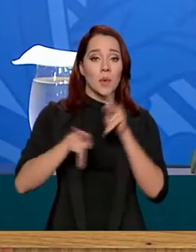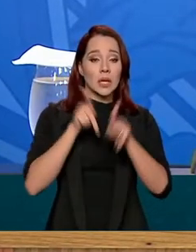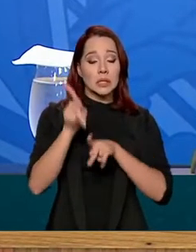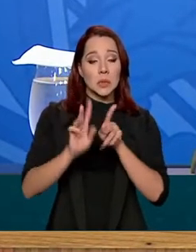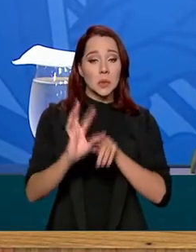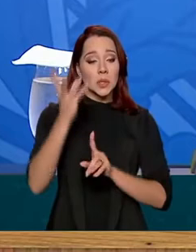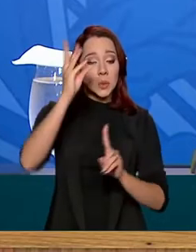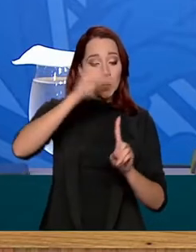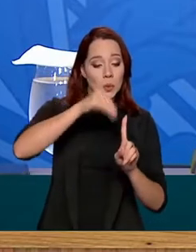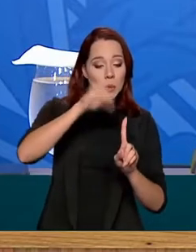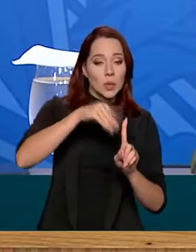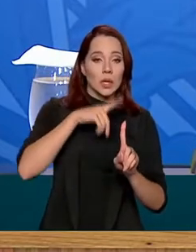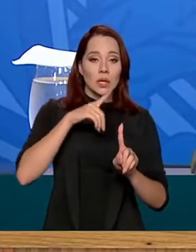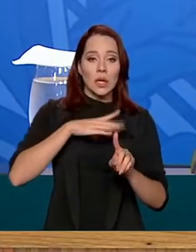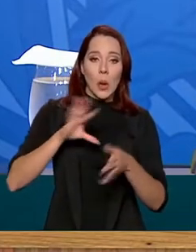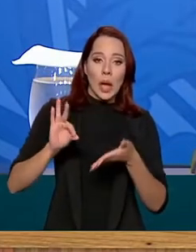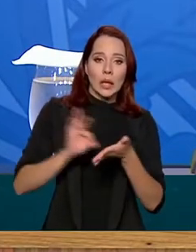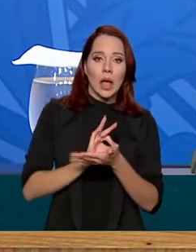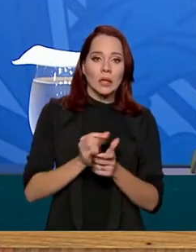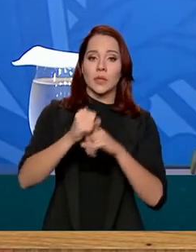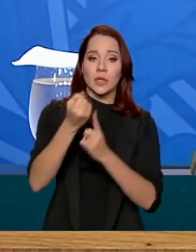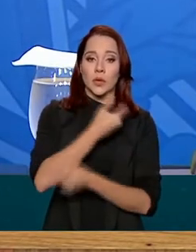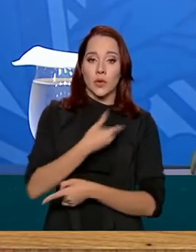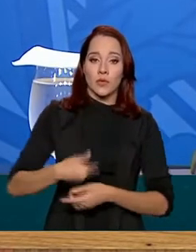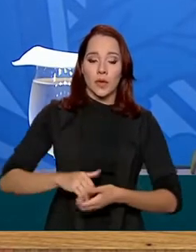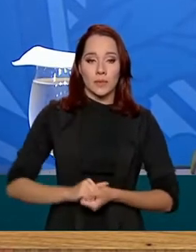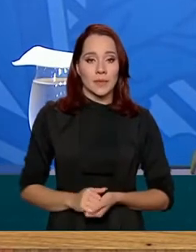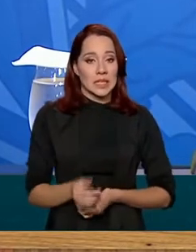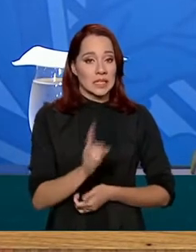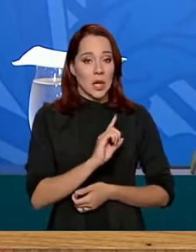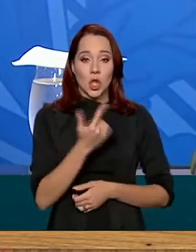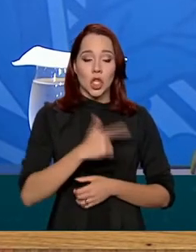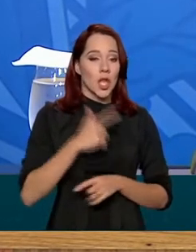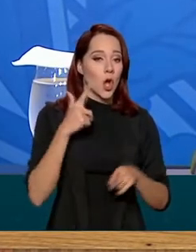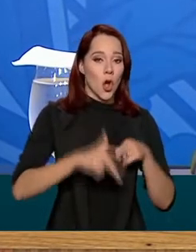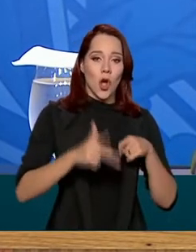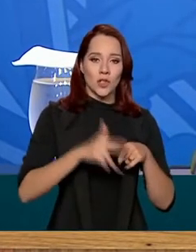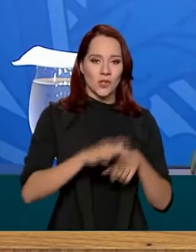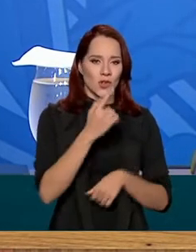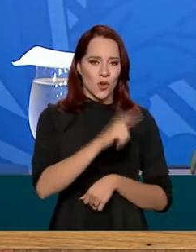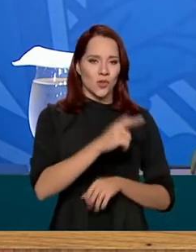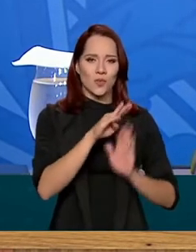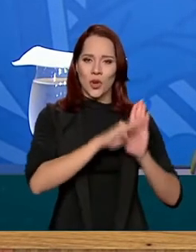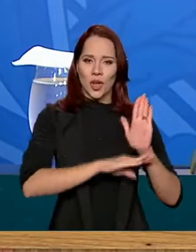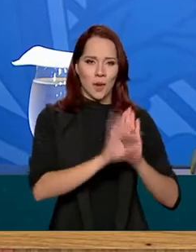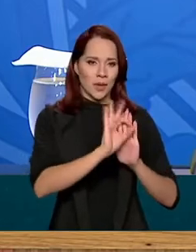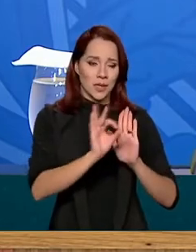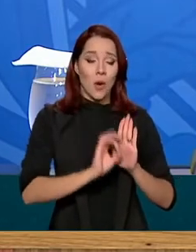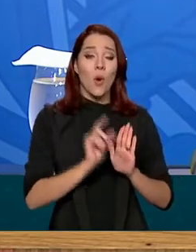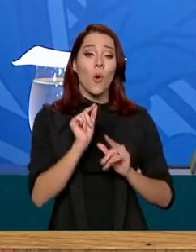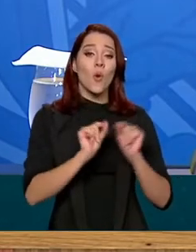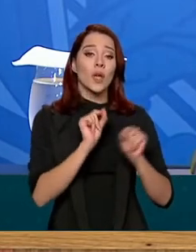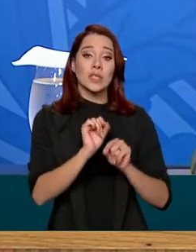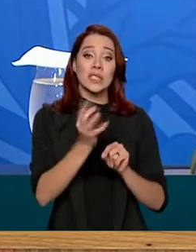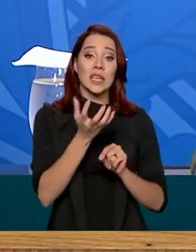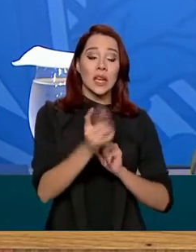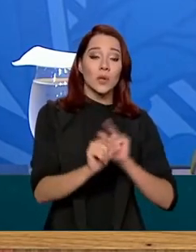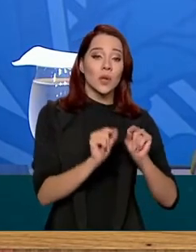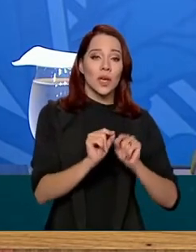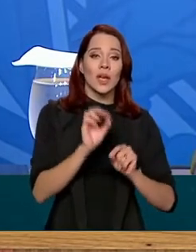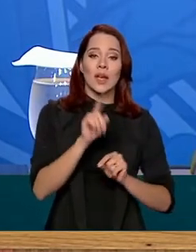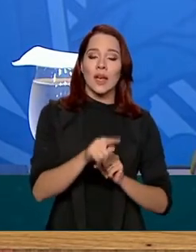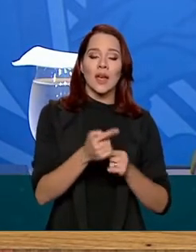você tem um cadastro muito amplo. E não há corte de outros programas. O que nós estamos buscando justamente